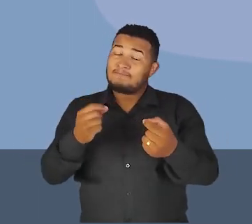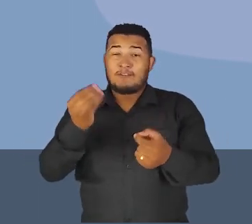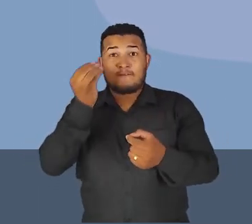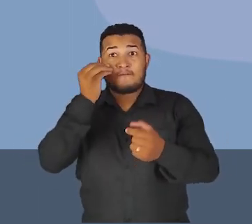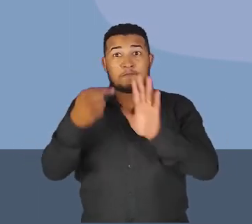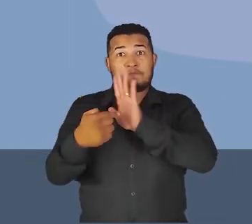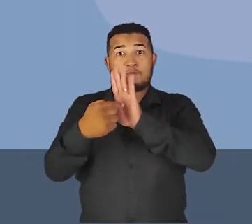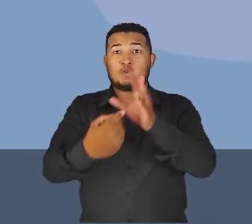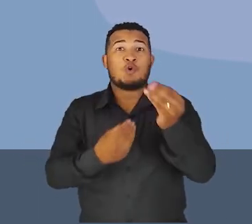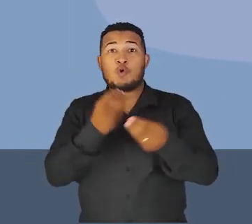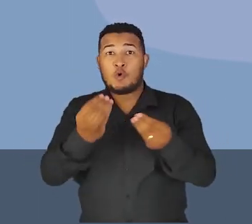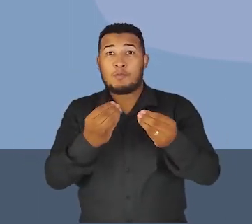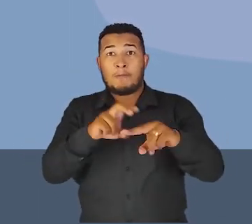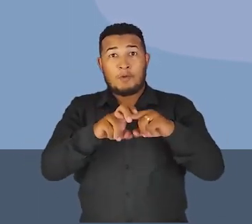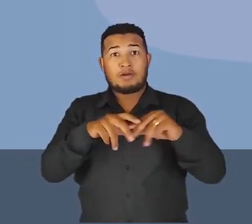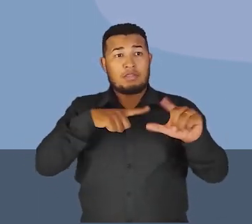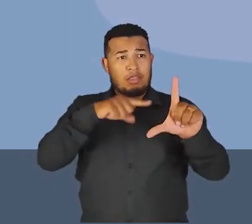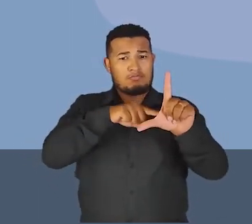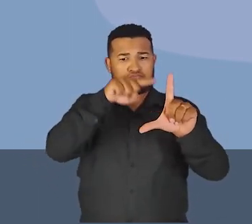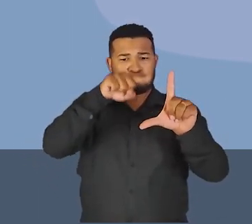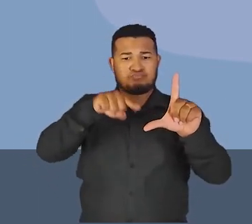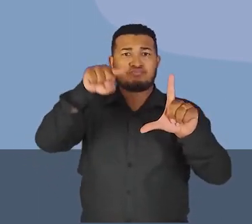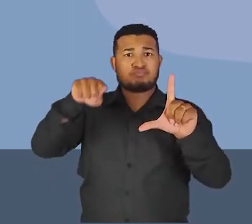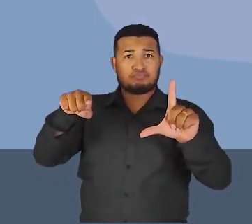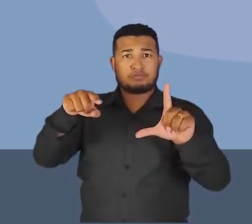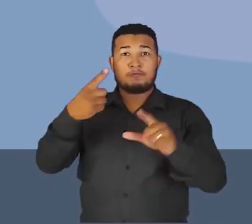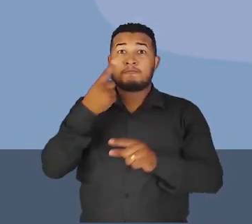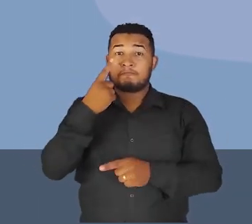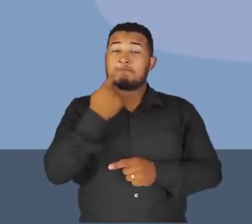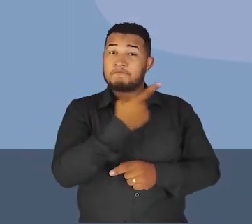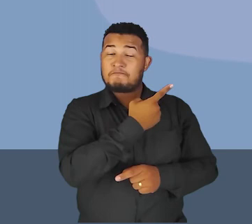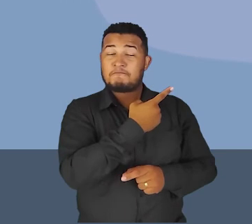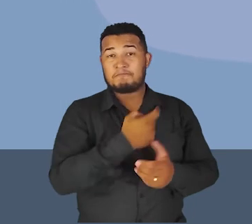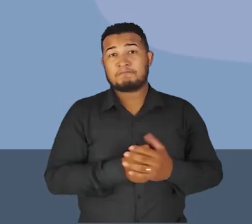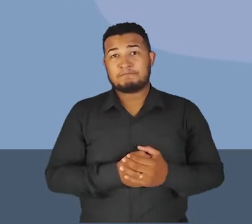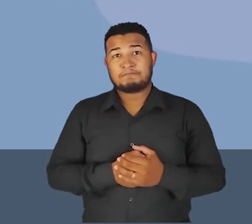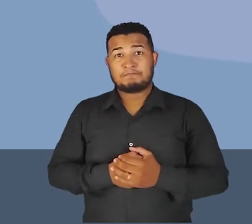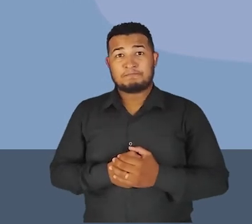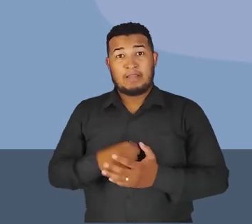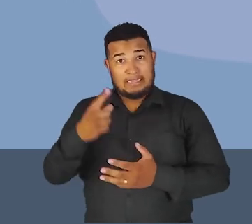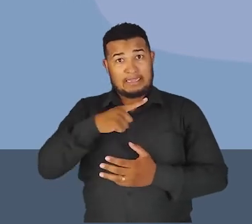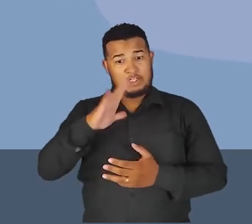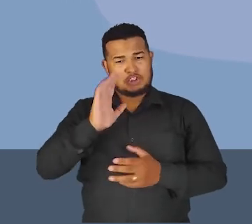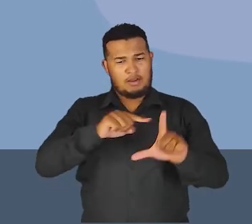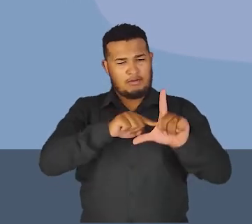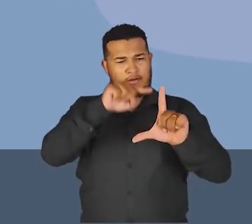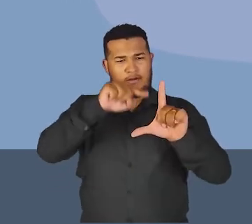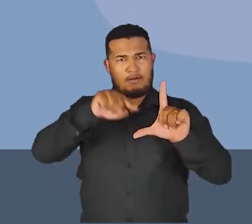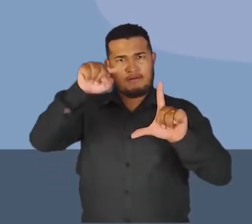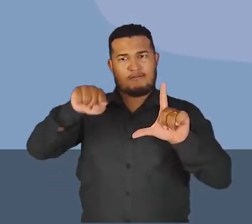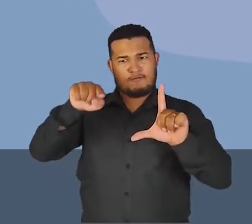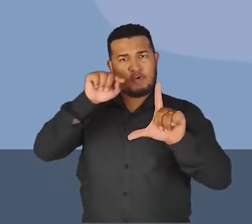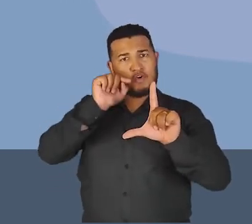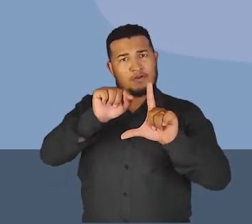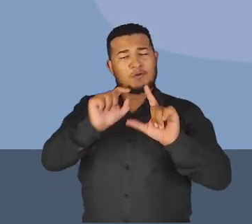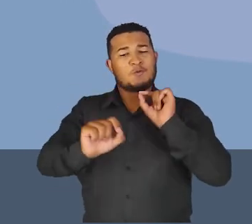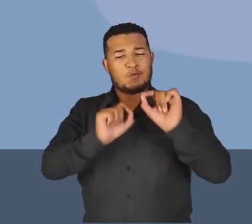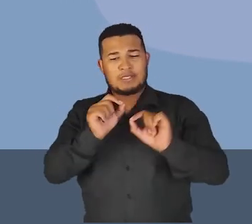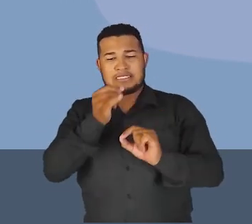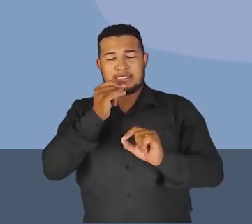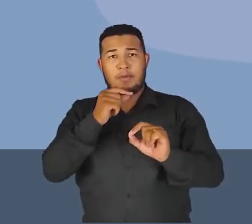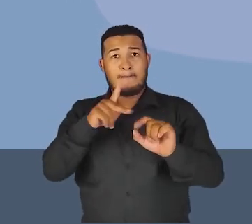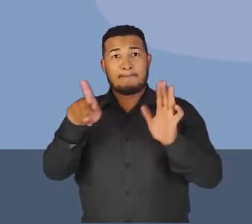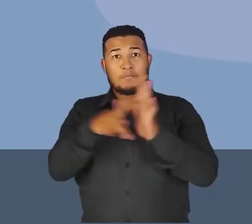apresentadas a vocês através de gráficos. Vamos dar uma olhada? Eu tenho um gráfico que no